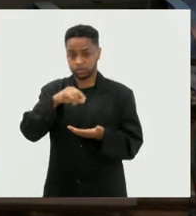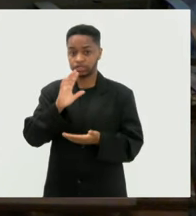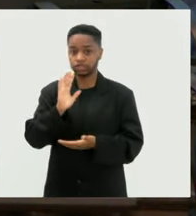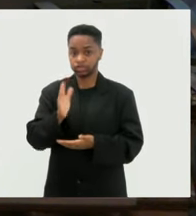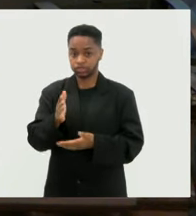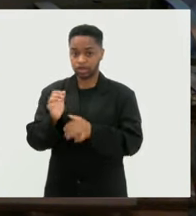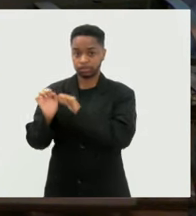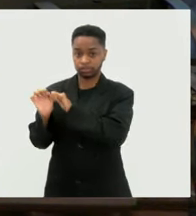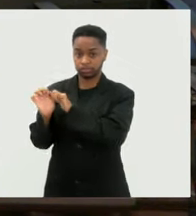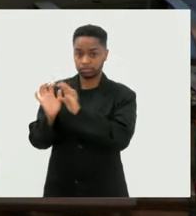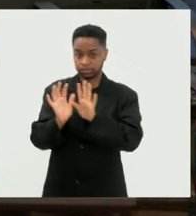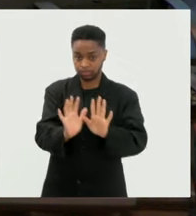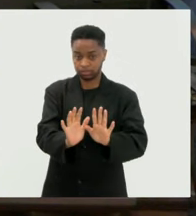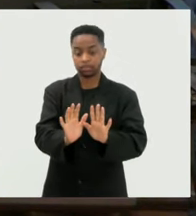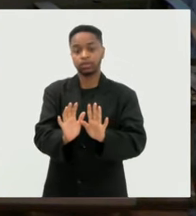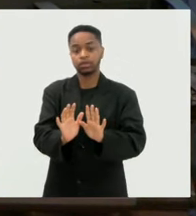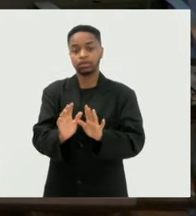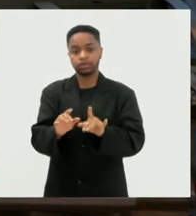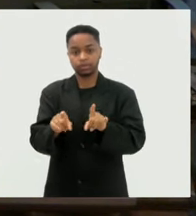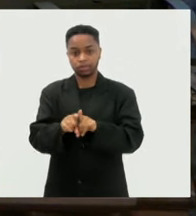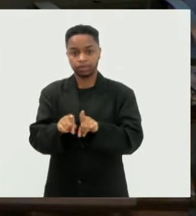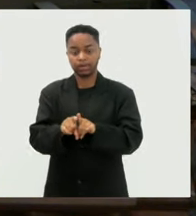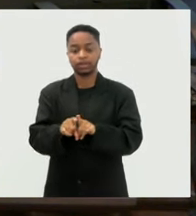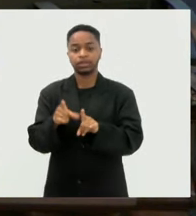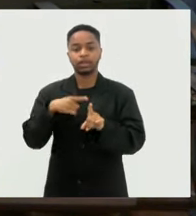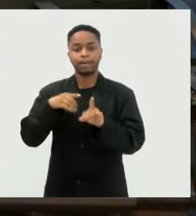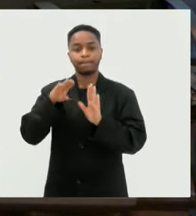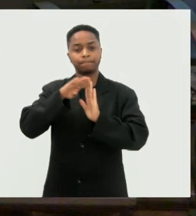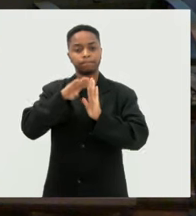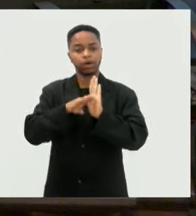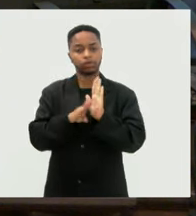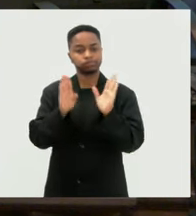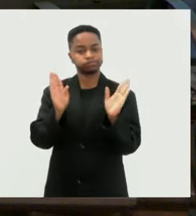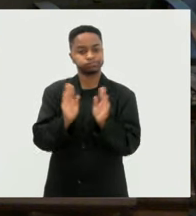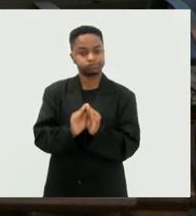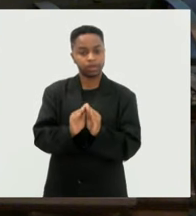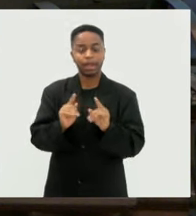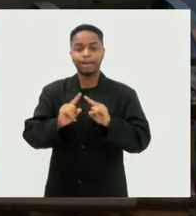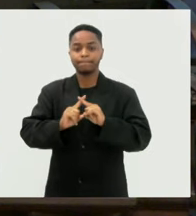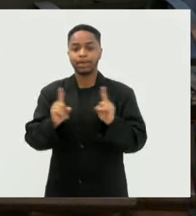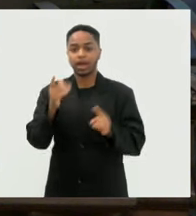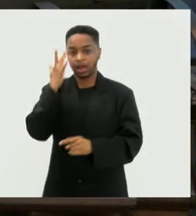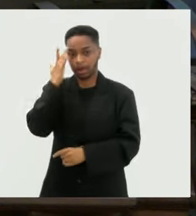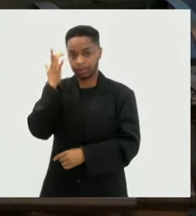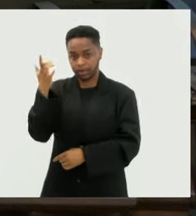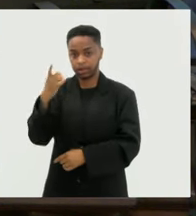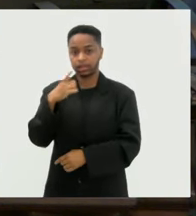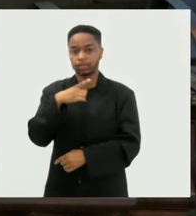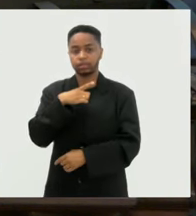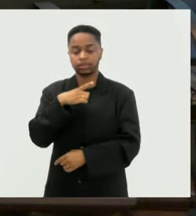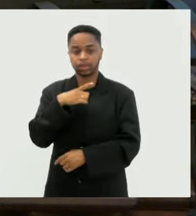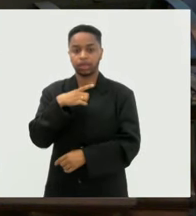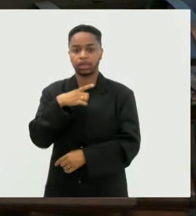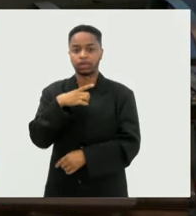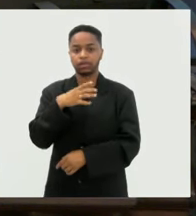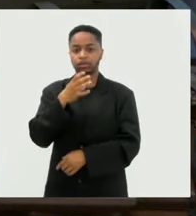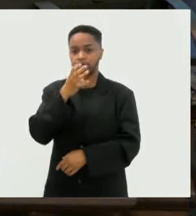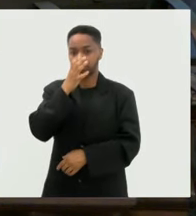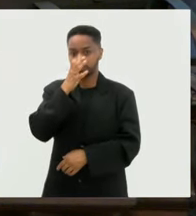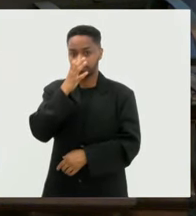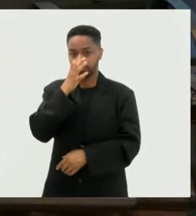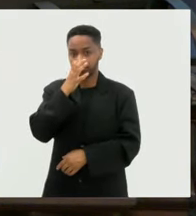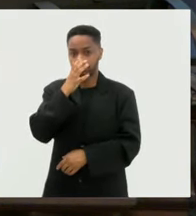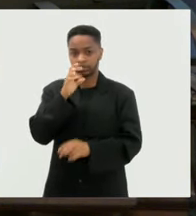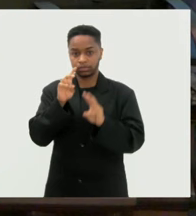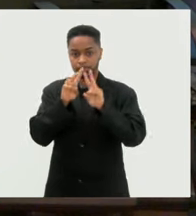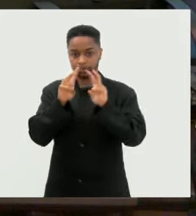favor, no sistema híbrido, a pauta está bem enxuta, mas amanhã teremos a apreciação do caso da